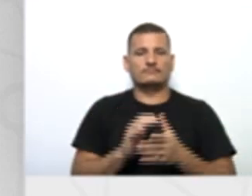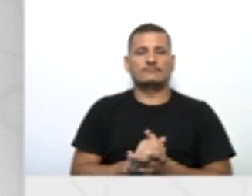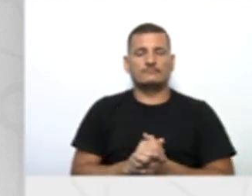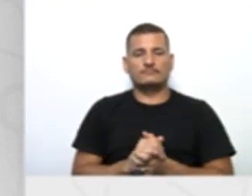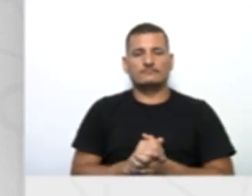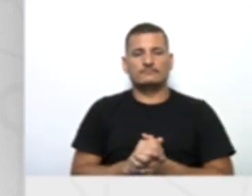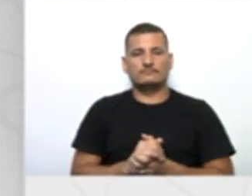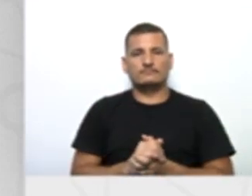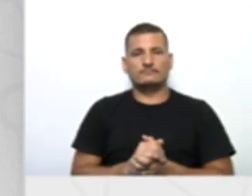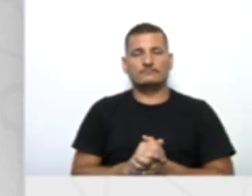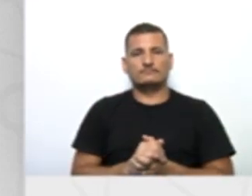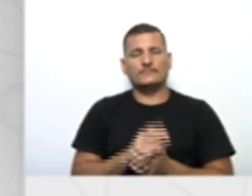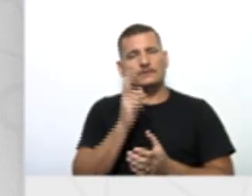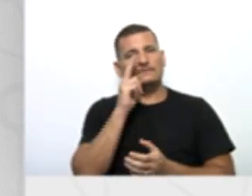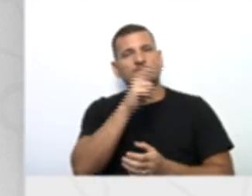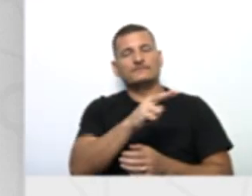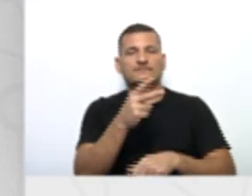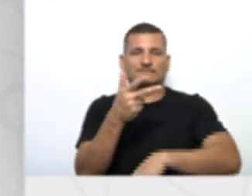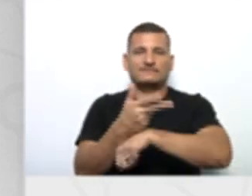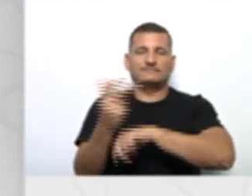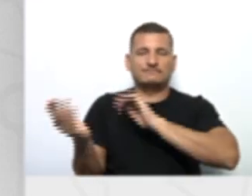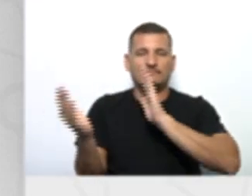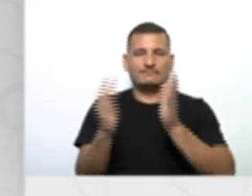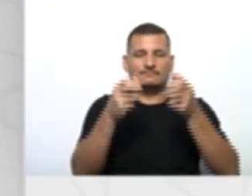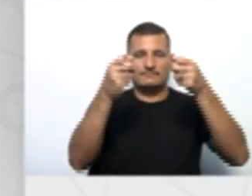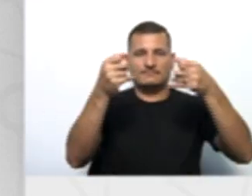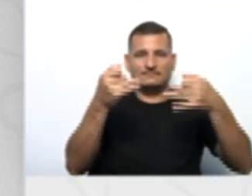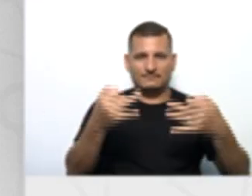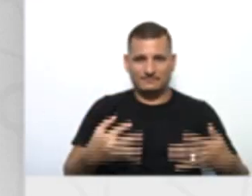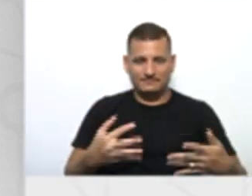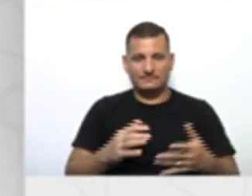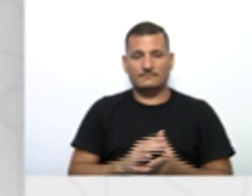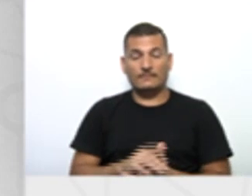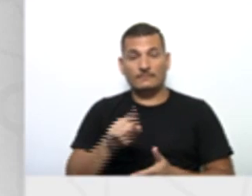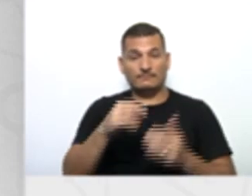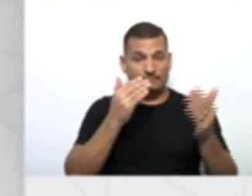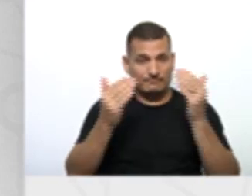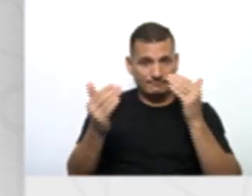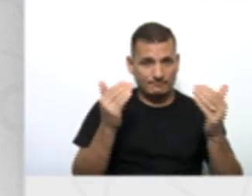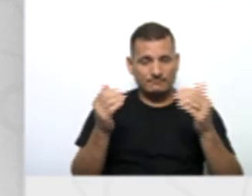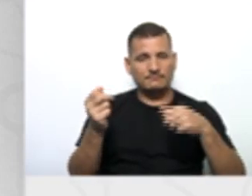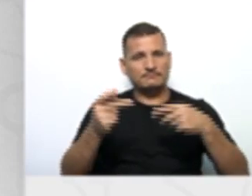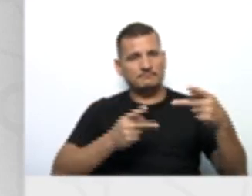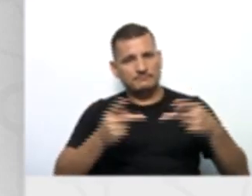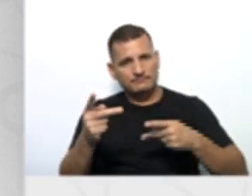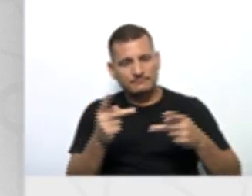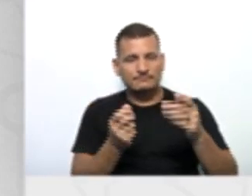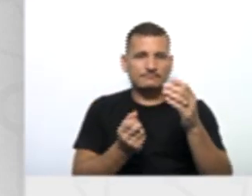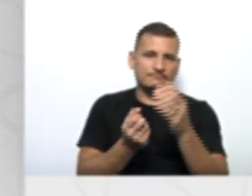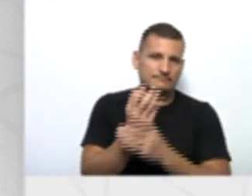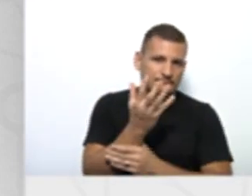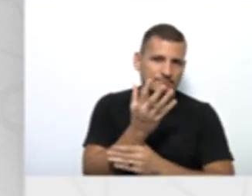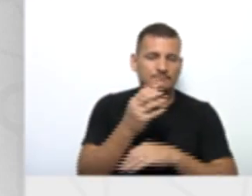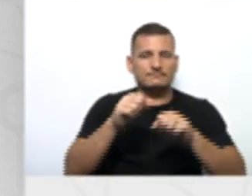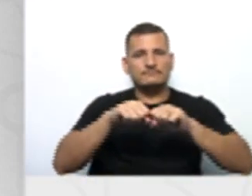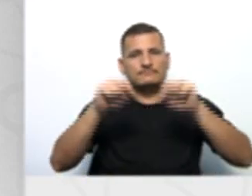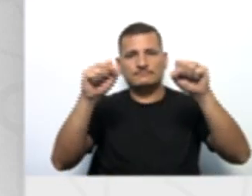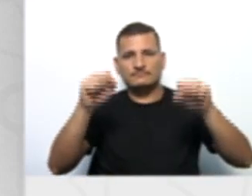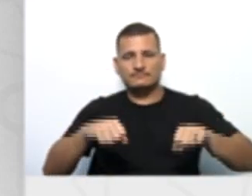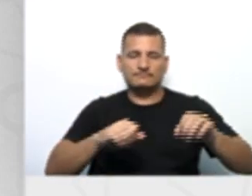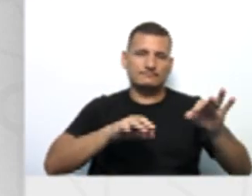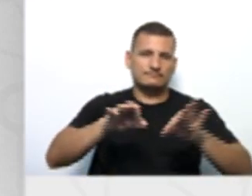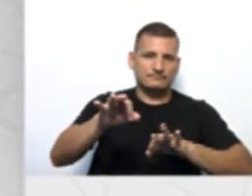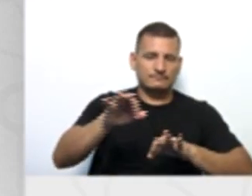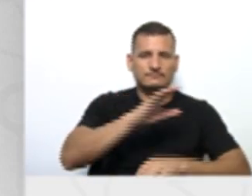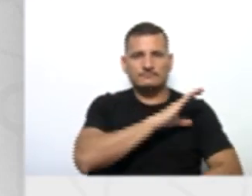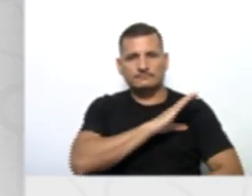viu na nossa externa, né, na nossa enquete. É análise, projeto e implementação de sistemas, planejamento,